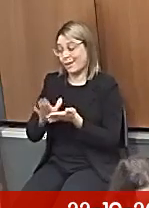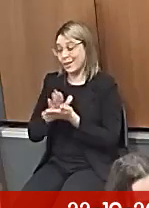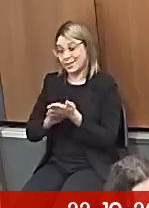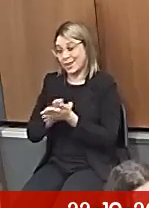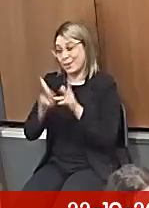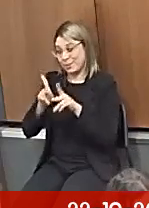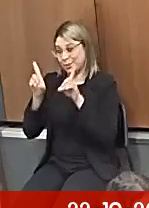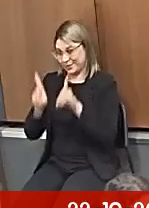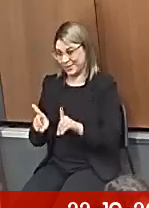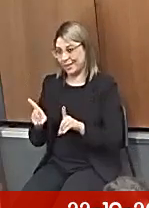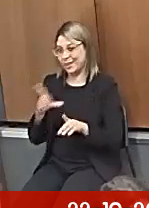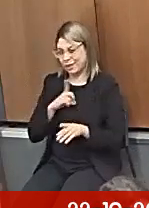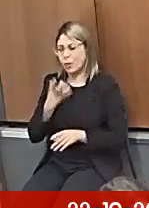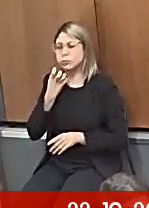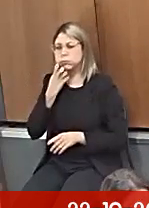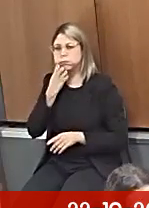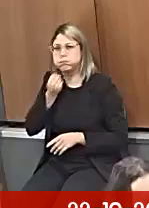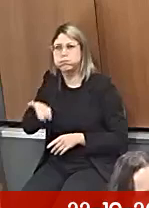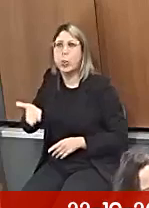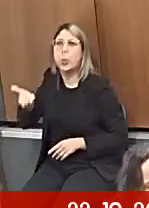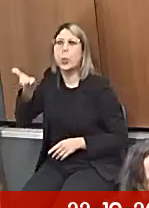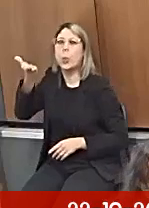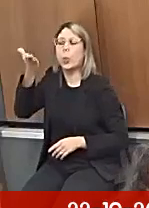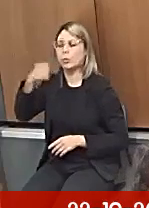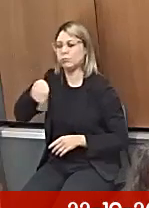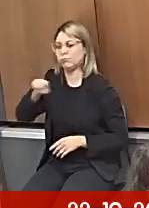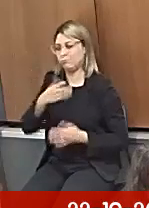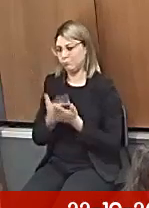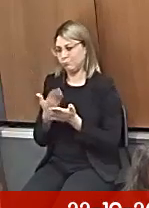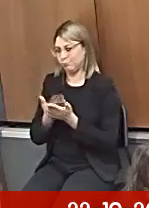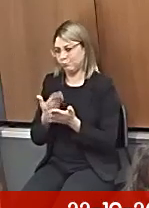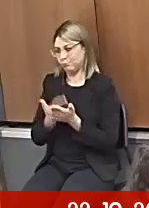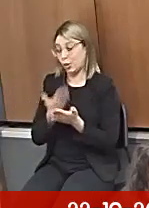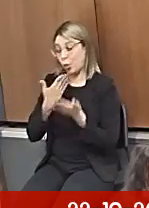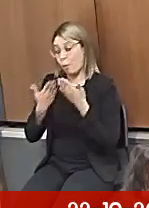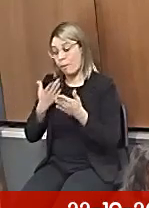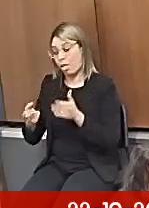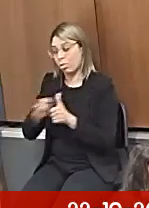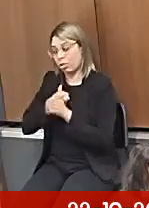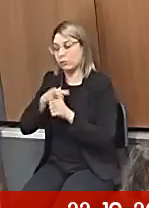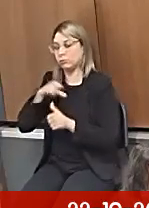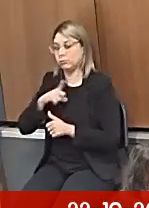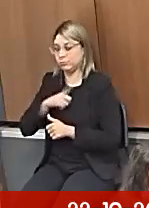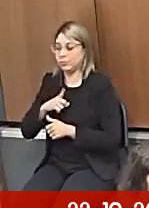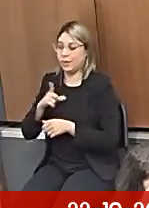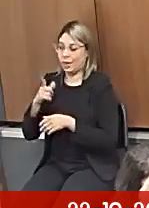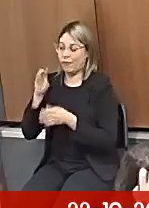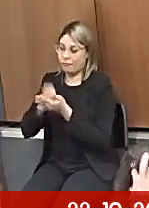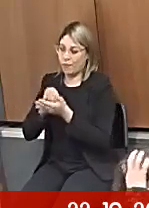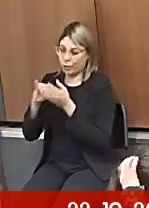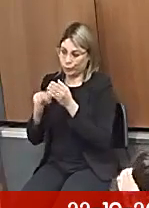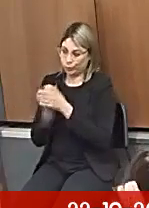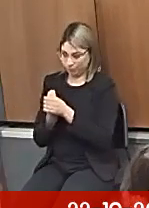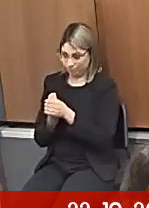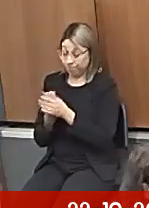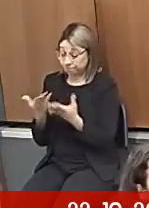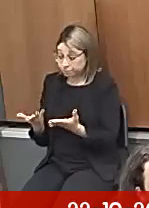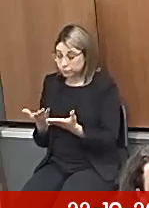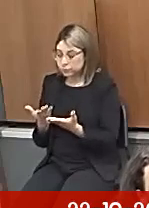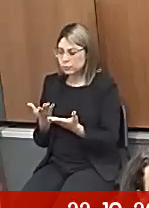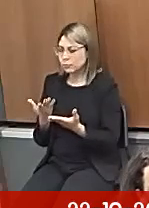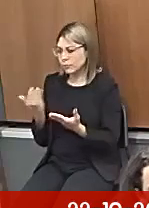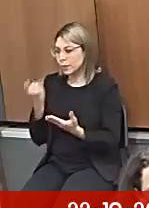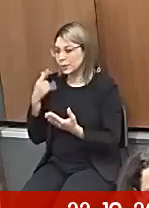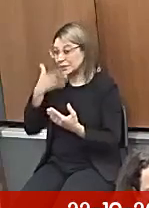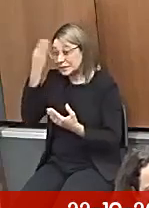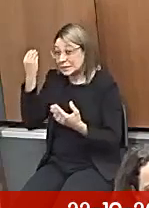na mesa, há um lucro exacerbado dessas escolas em relação ao débito que elas têm de inclusão. Então, assim, e é bom que se